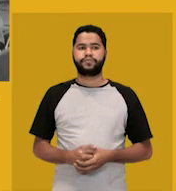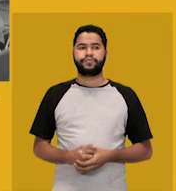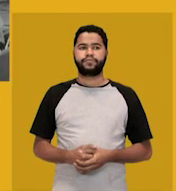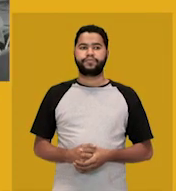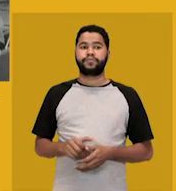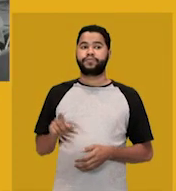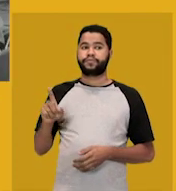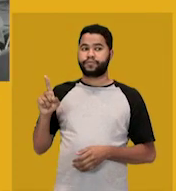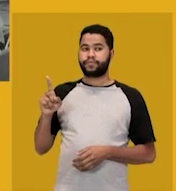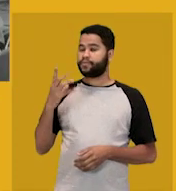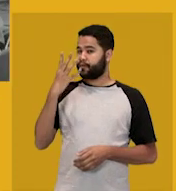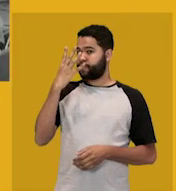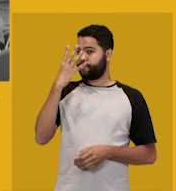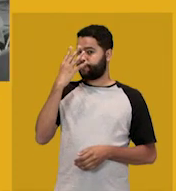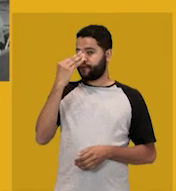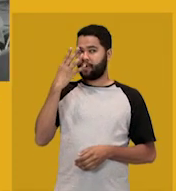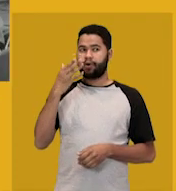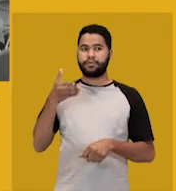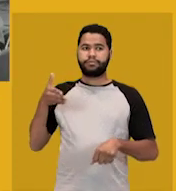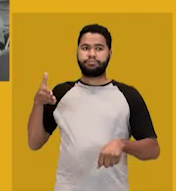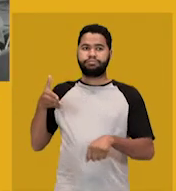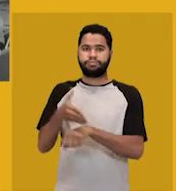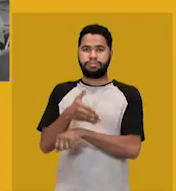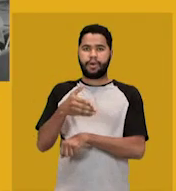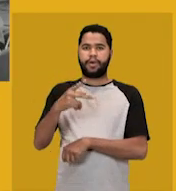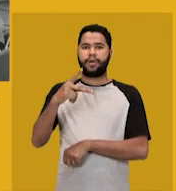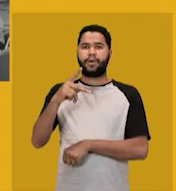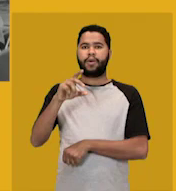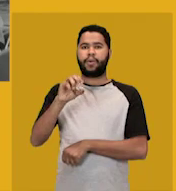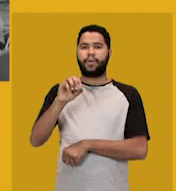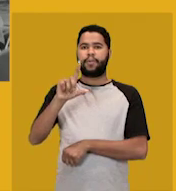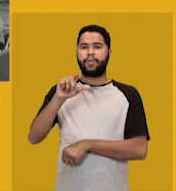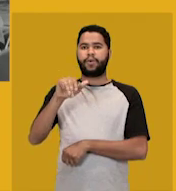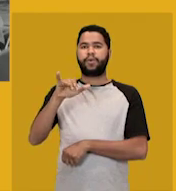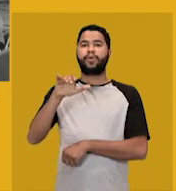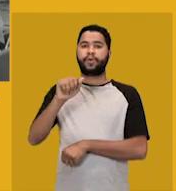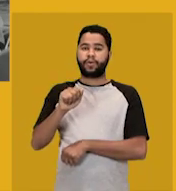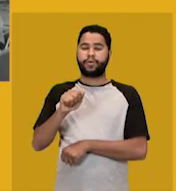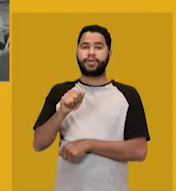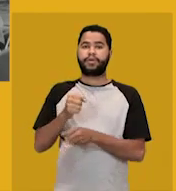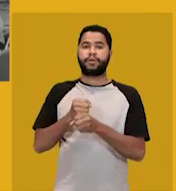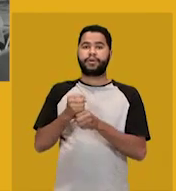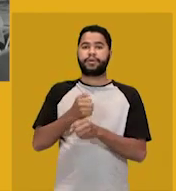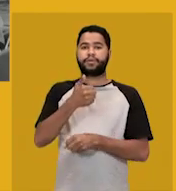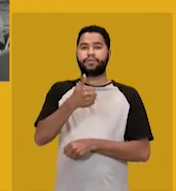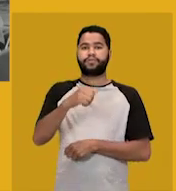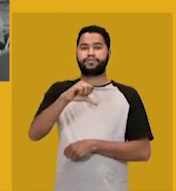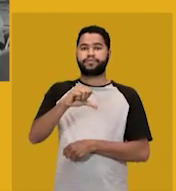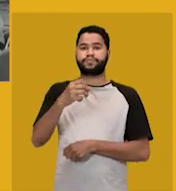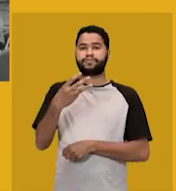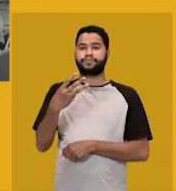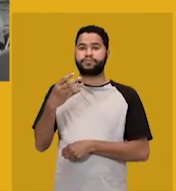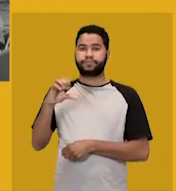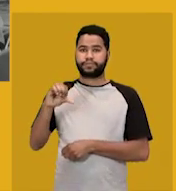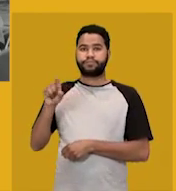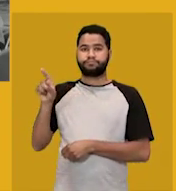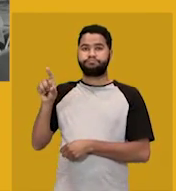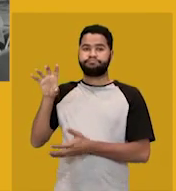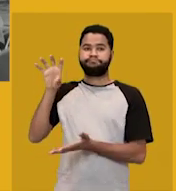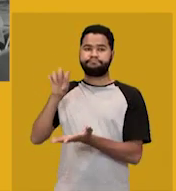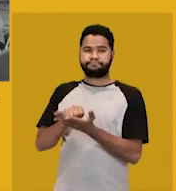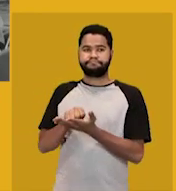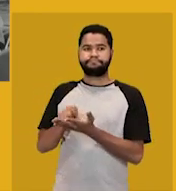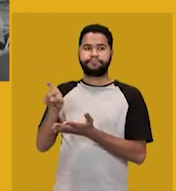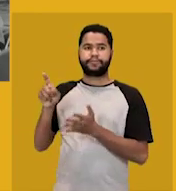Essa é uma foto da invasão na Polônia em 1939, né? É um registro